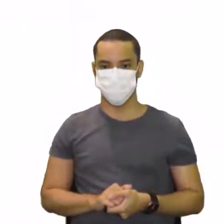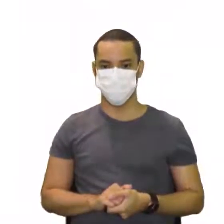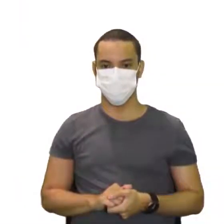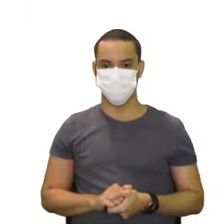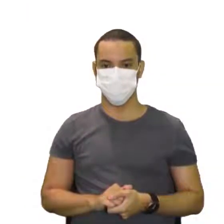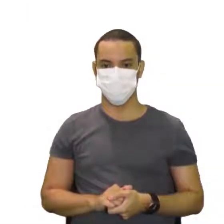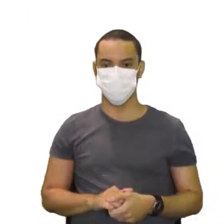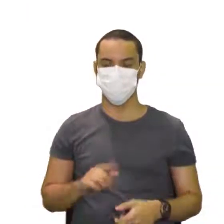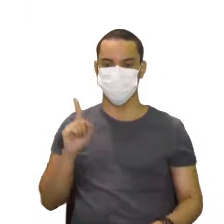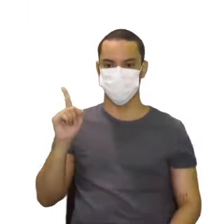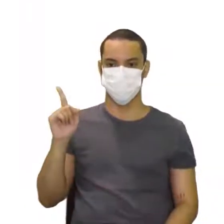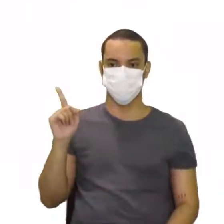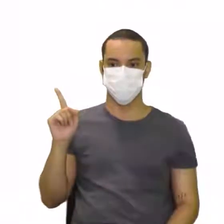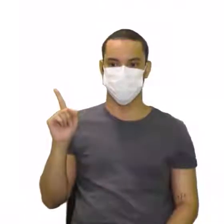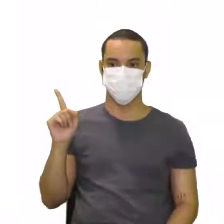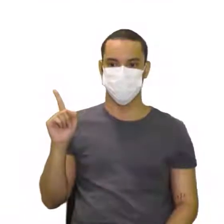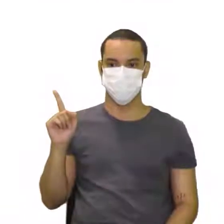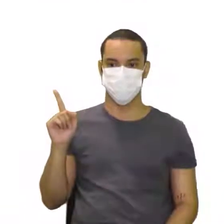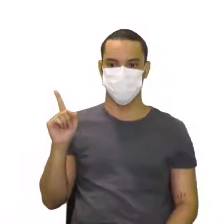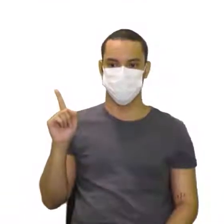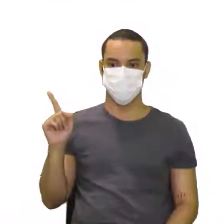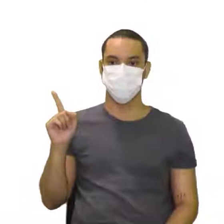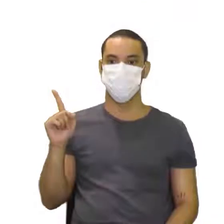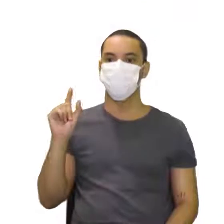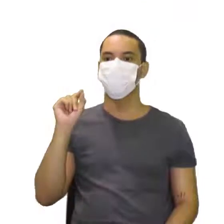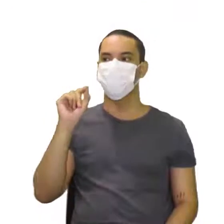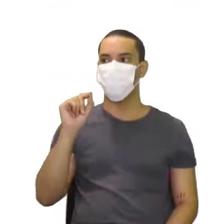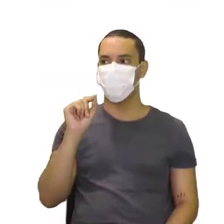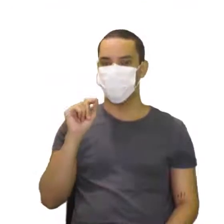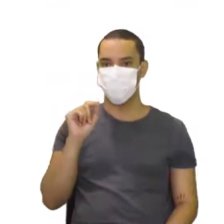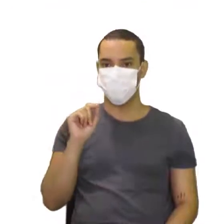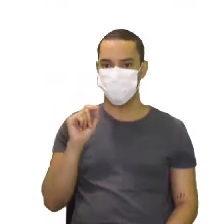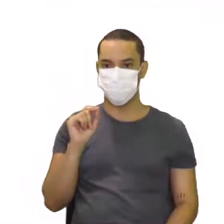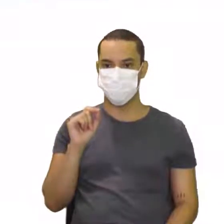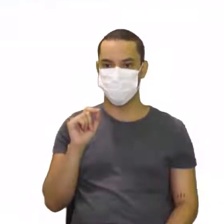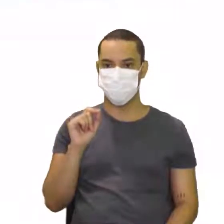a gente tem aqui, ok? A gente tem aqui a